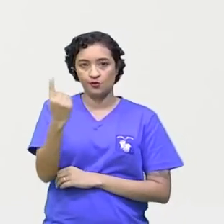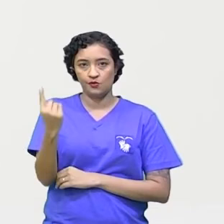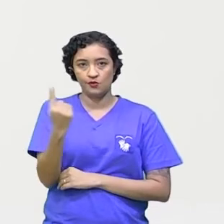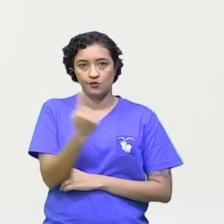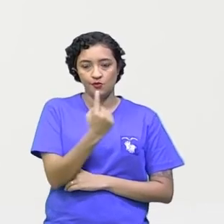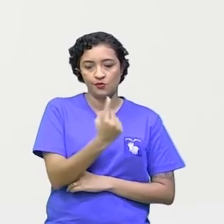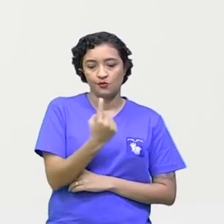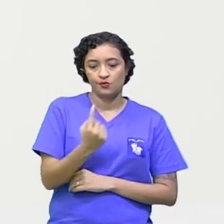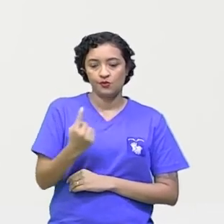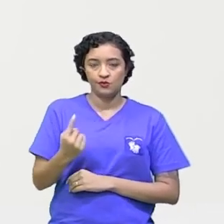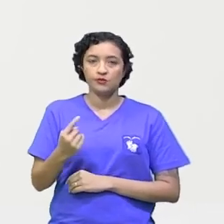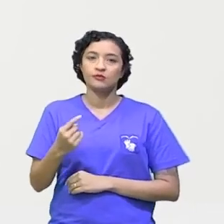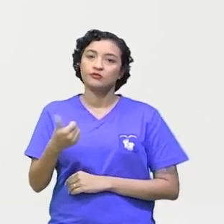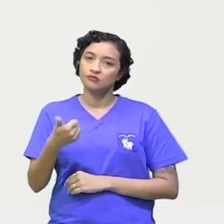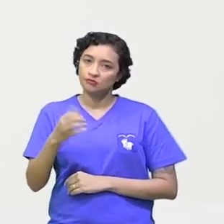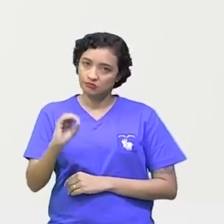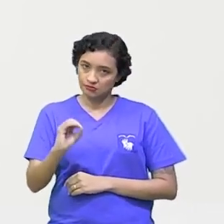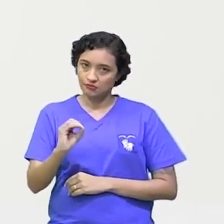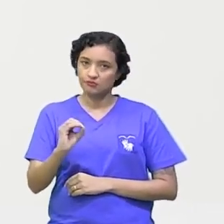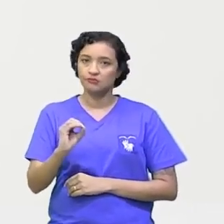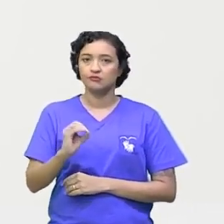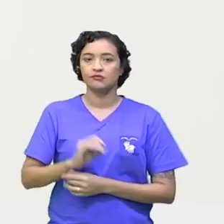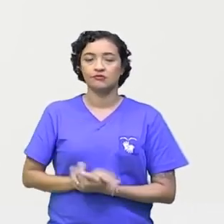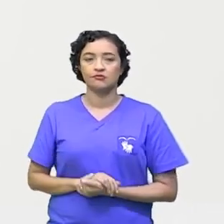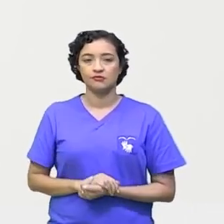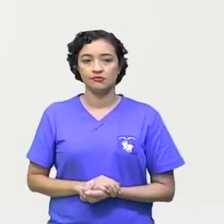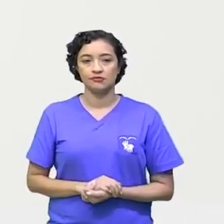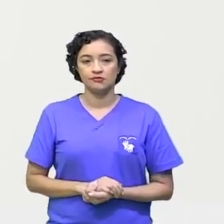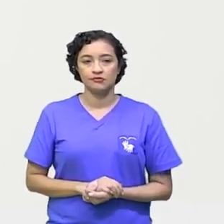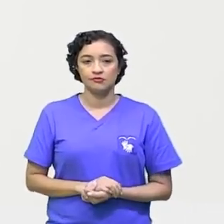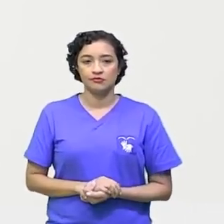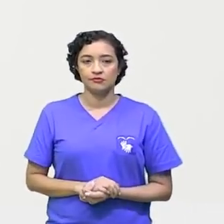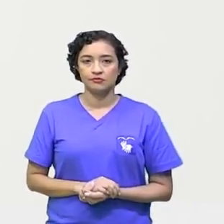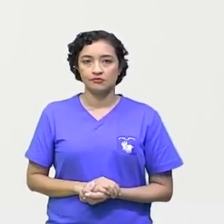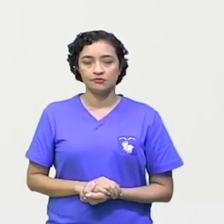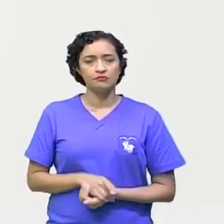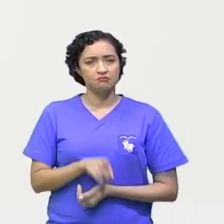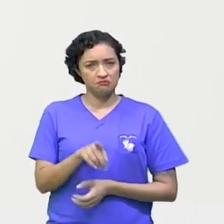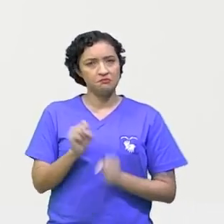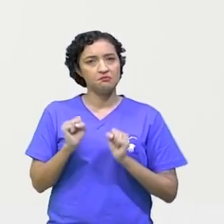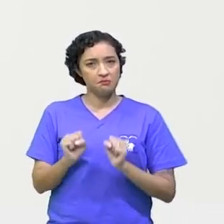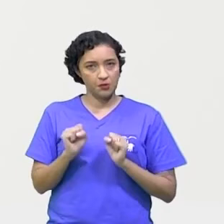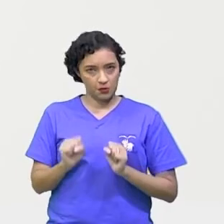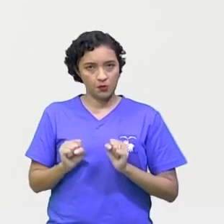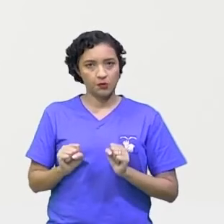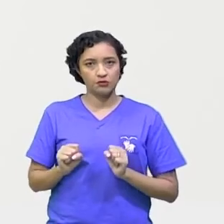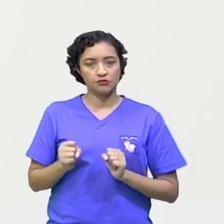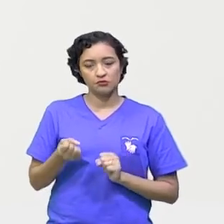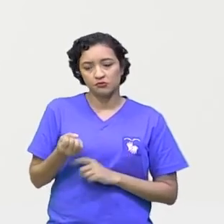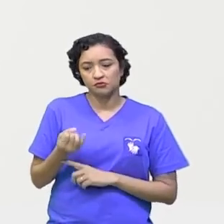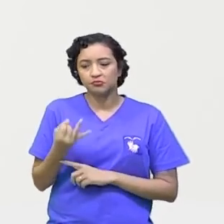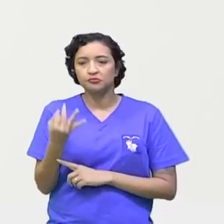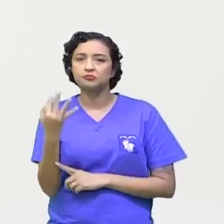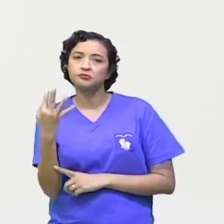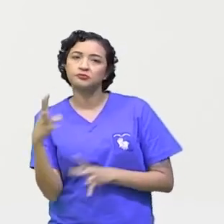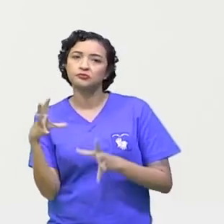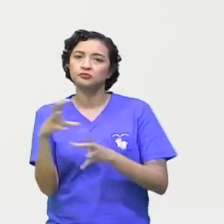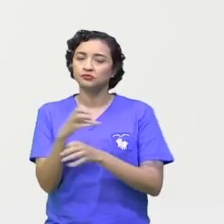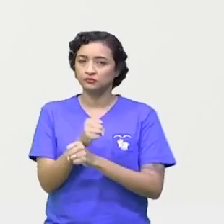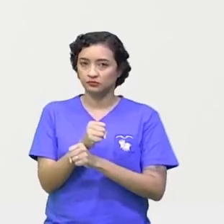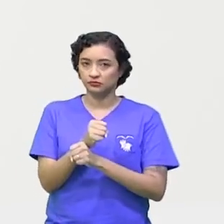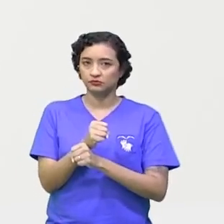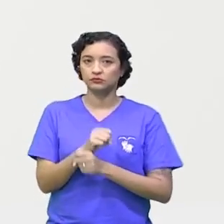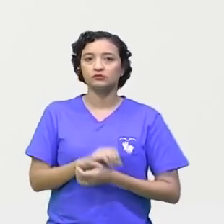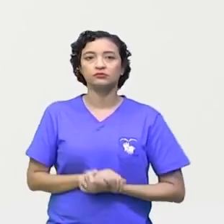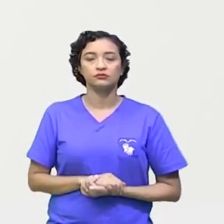ó. E 10 vezes 1 é quanto? 10. Muito bem. Você pode fazer a contagem olhando os lados,